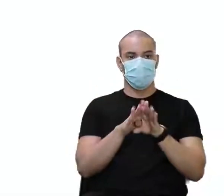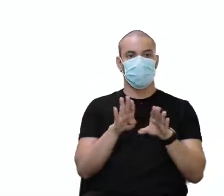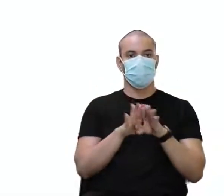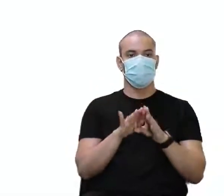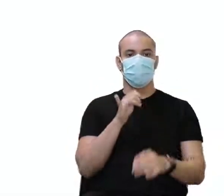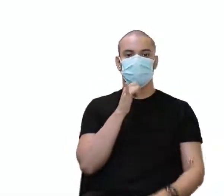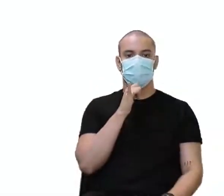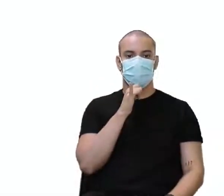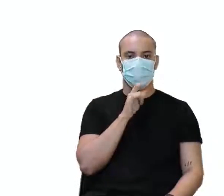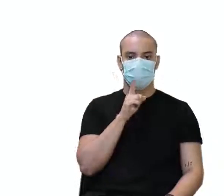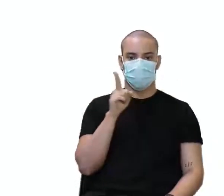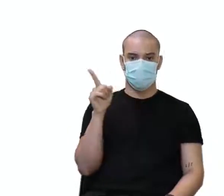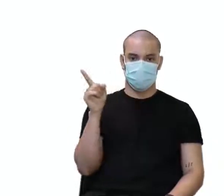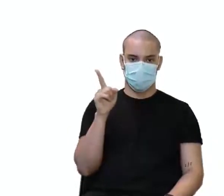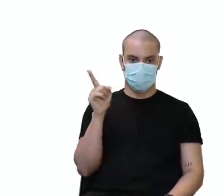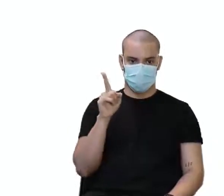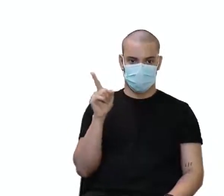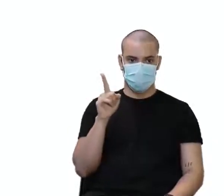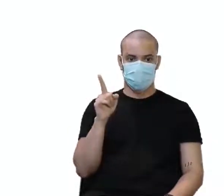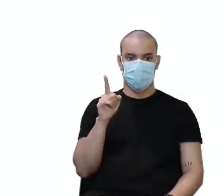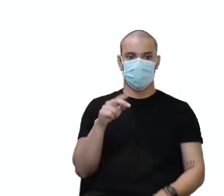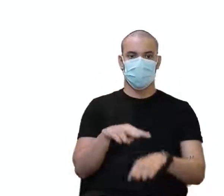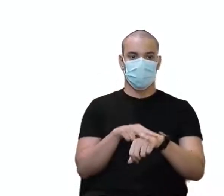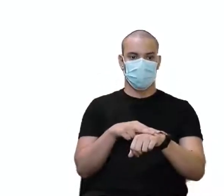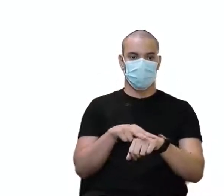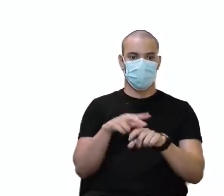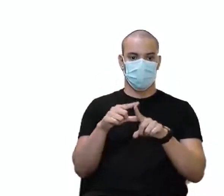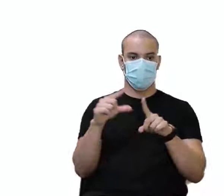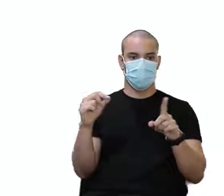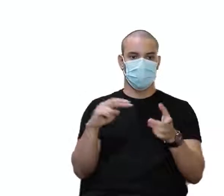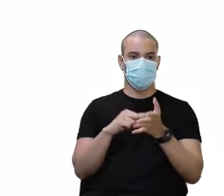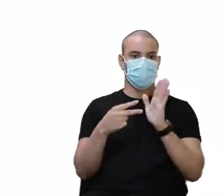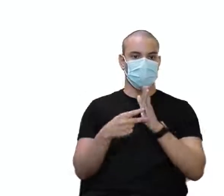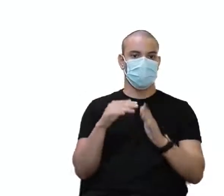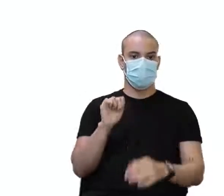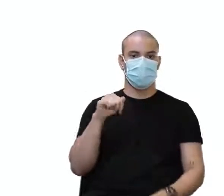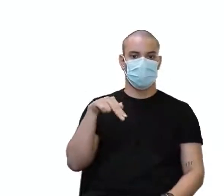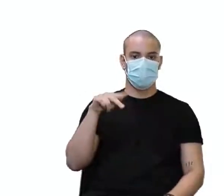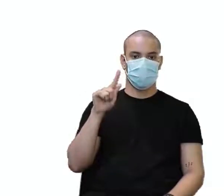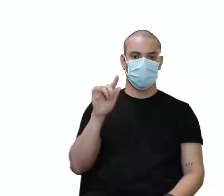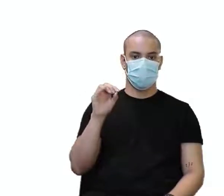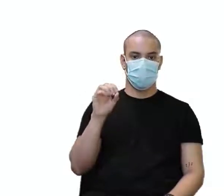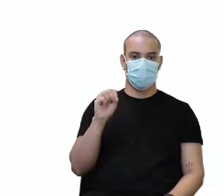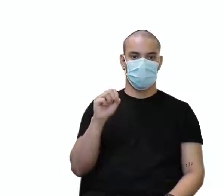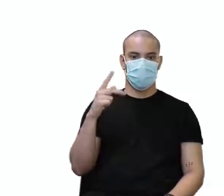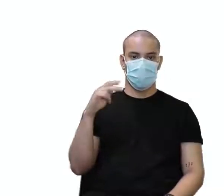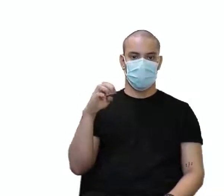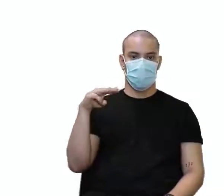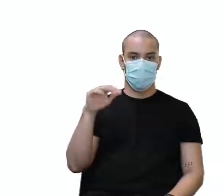que esse pezinho dessa planta seja uma angiosperma. Então, ela vai produzir